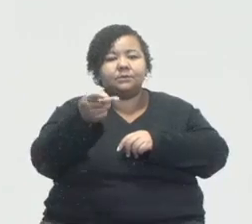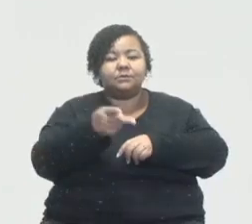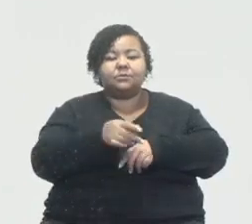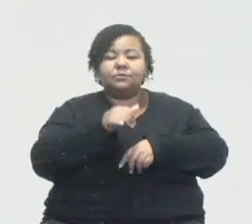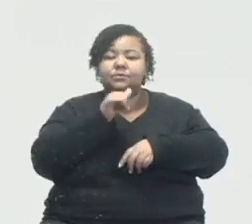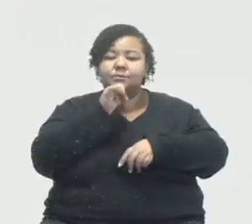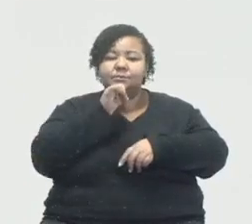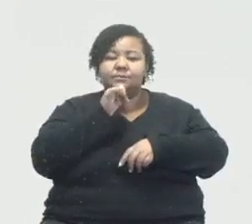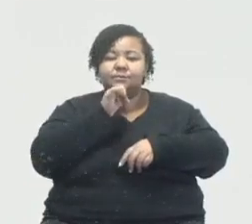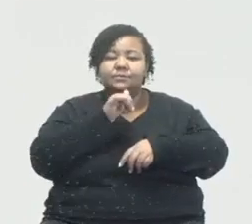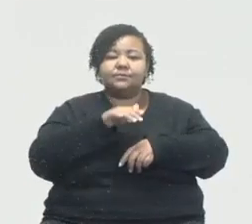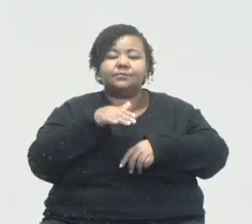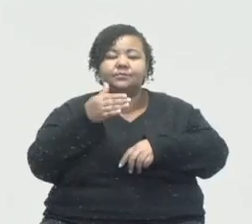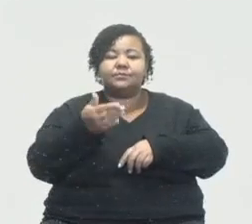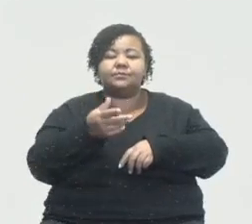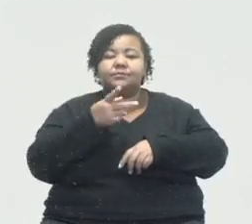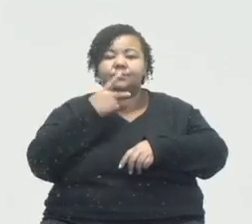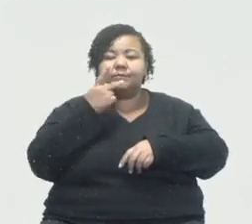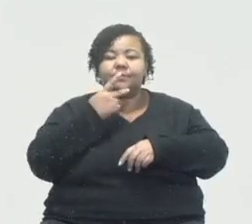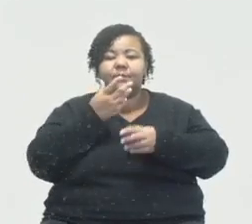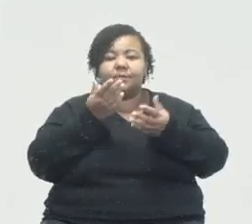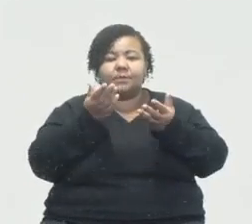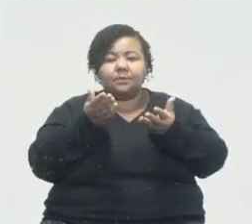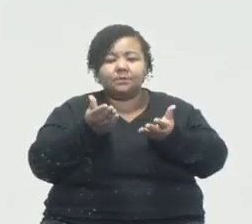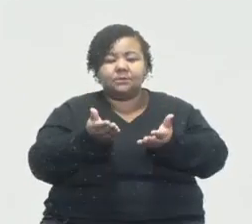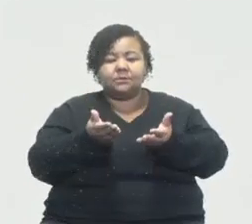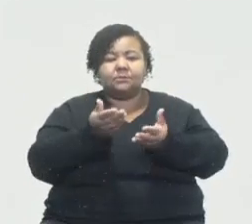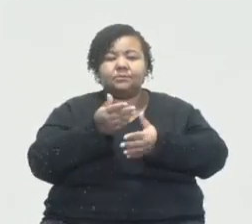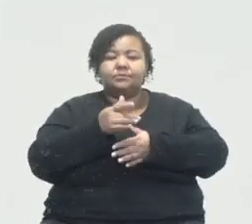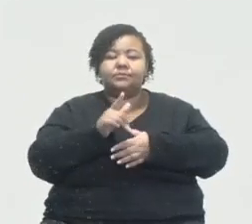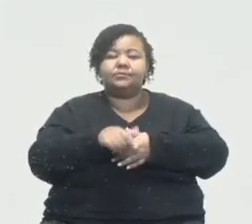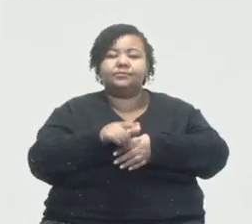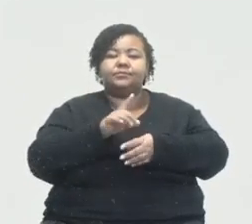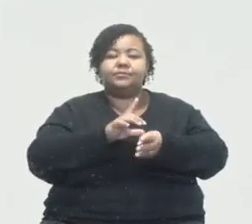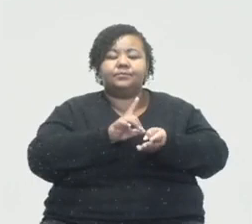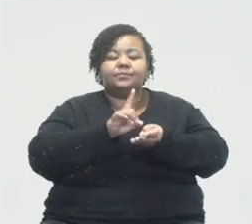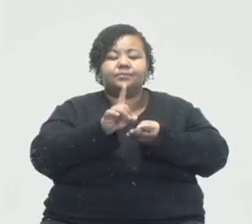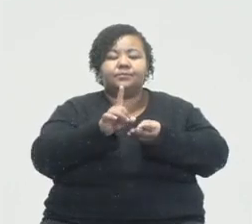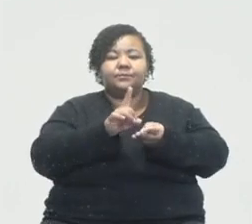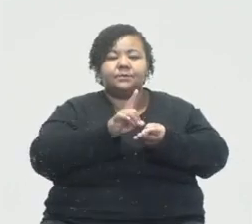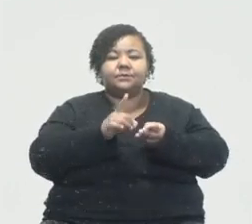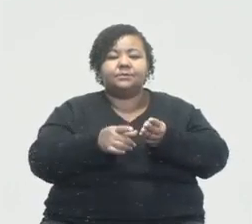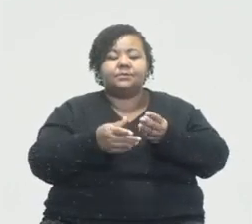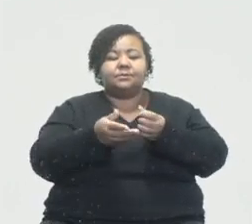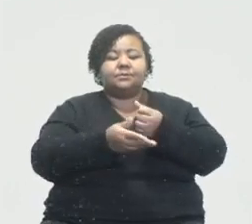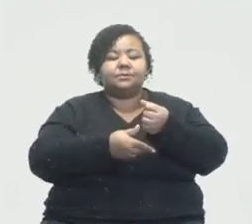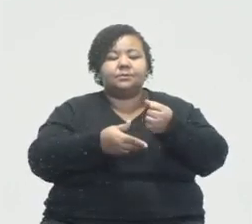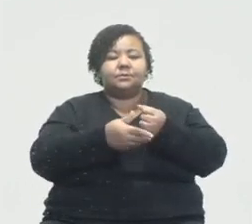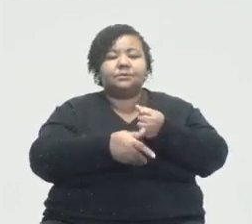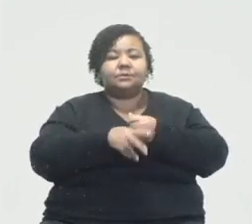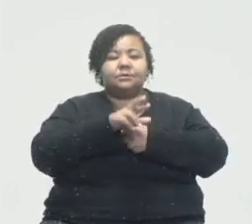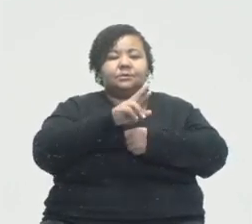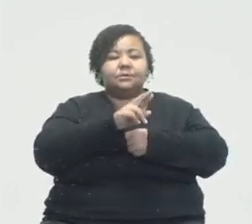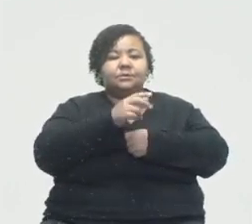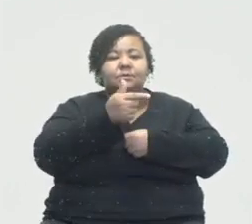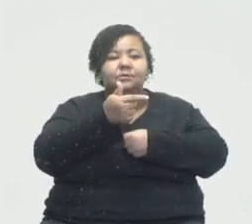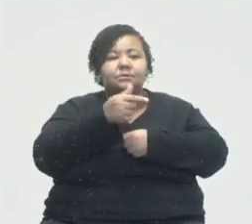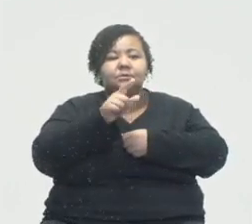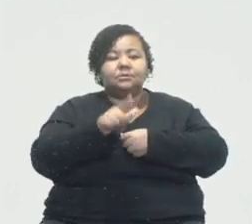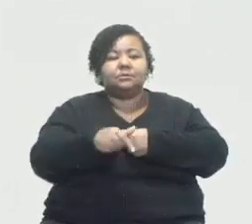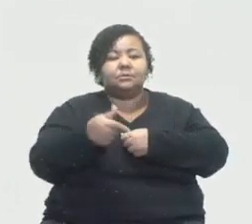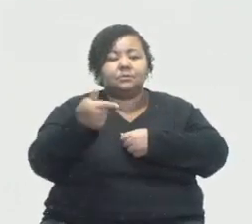exemplo da dimensão é como eu comentei para você. A dimensão de uma base do R2 tem quantos vetores?